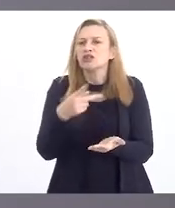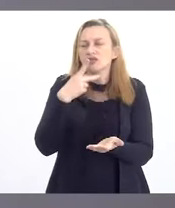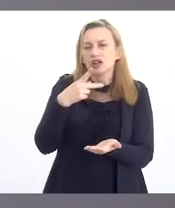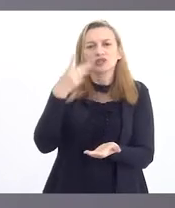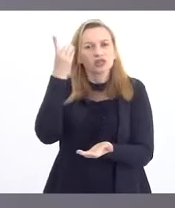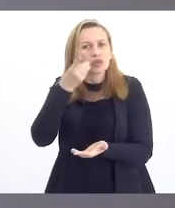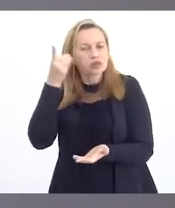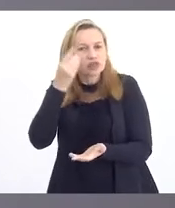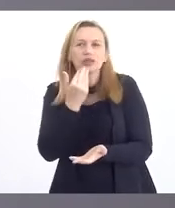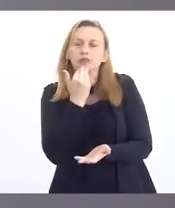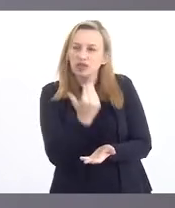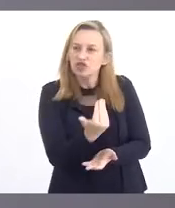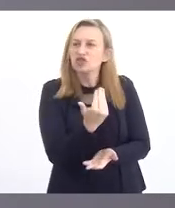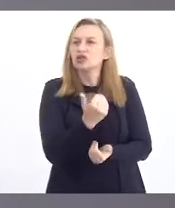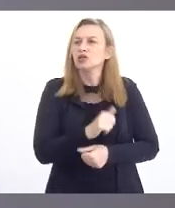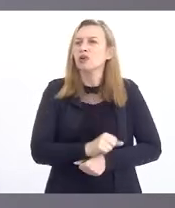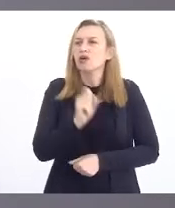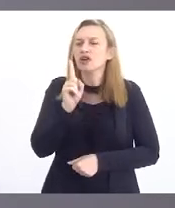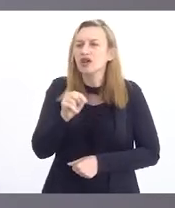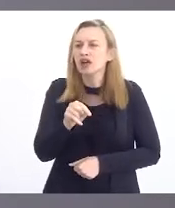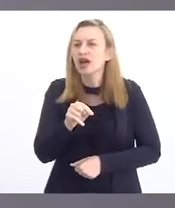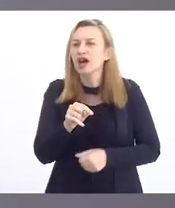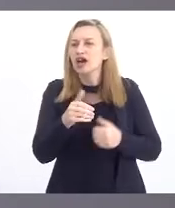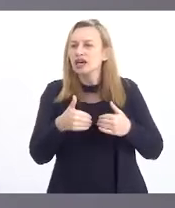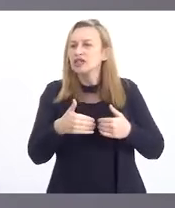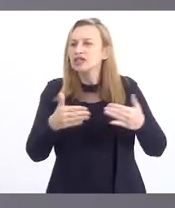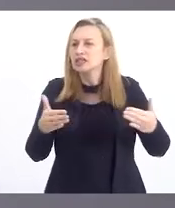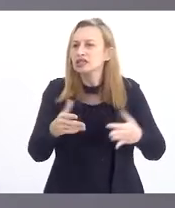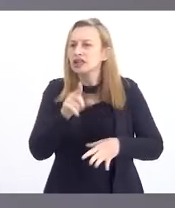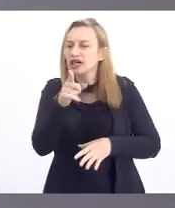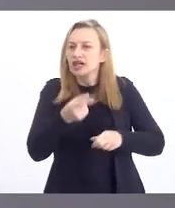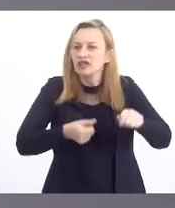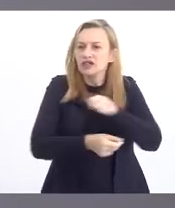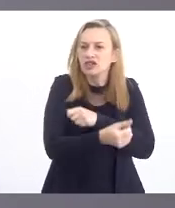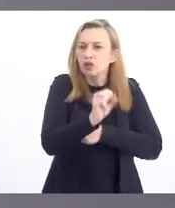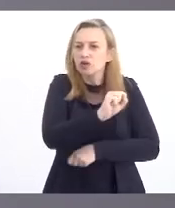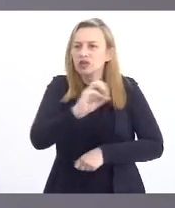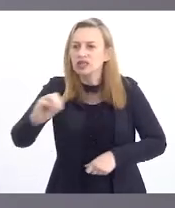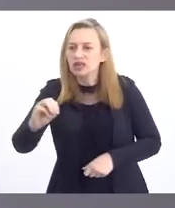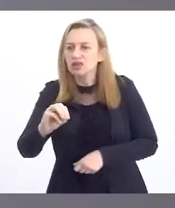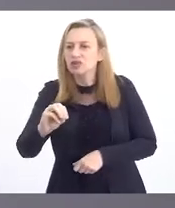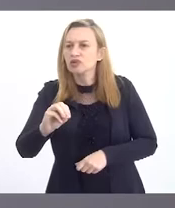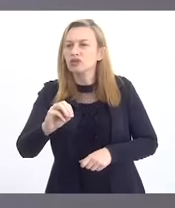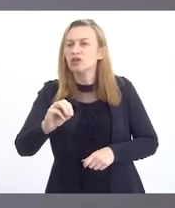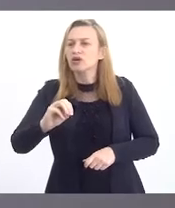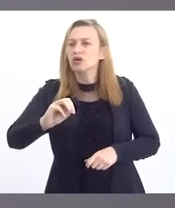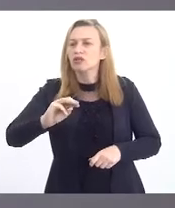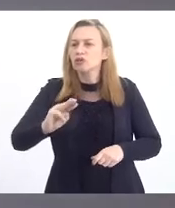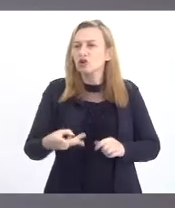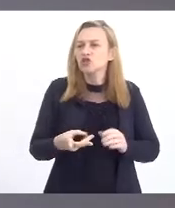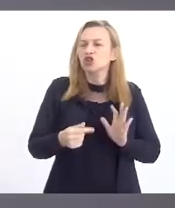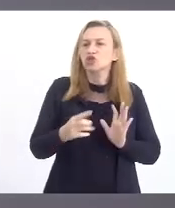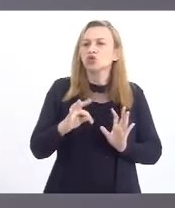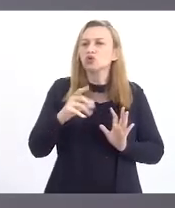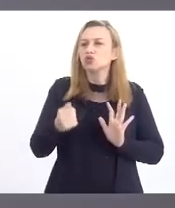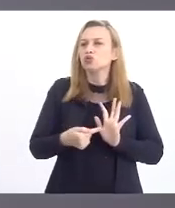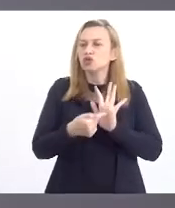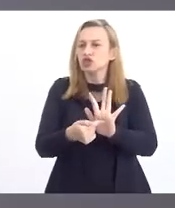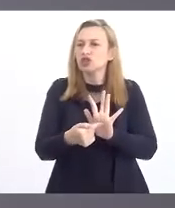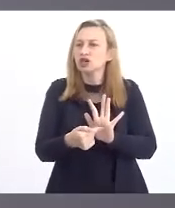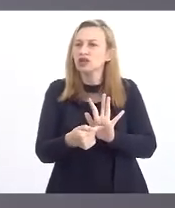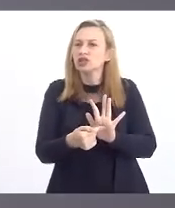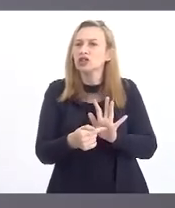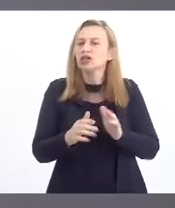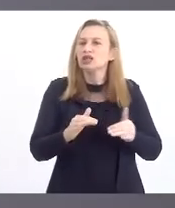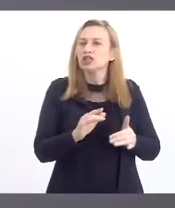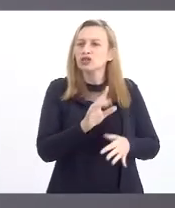deputados solicitaram, que é a abertura daquele investimento dos 800 milhões, estão todos caracterizados ali. Você pode ver que vai desde a modernização